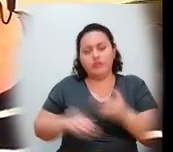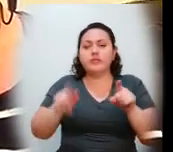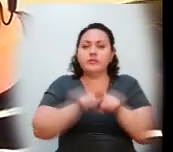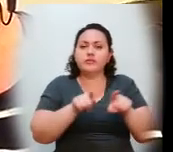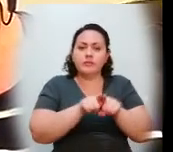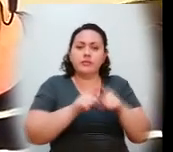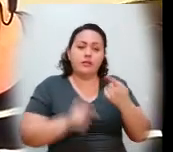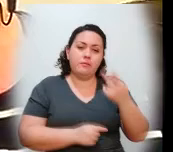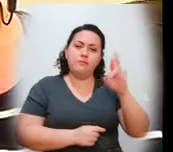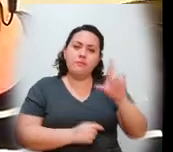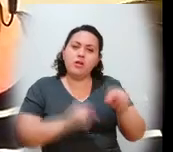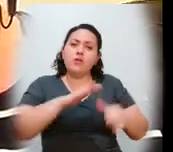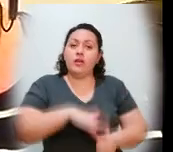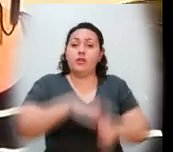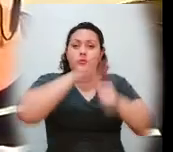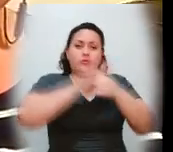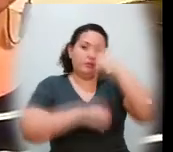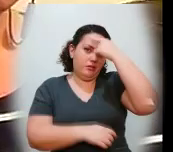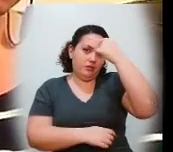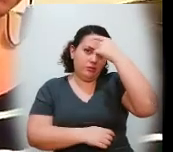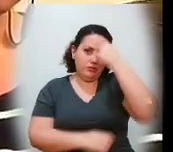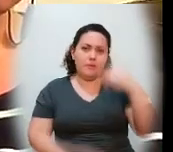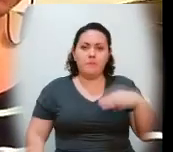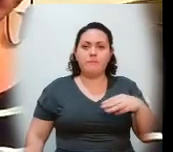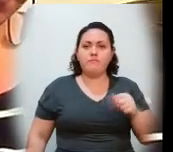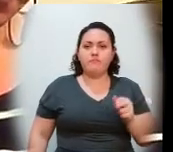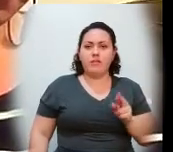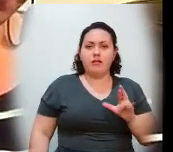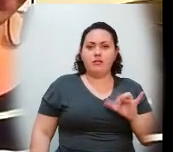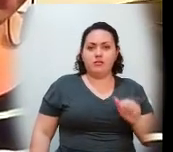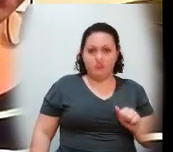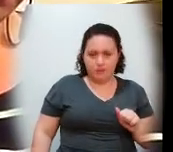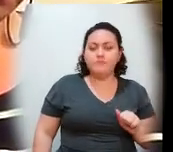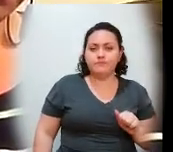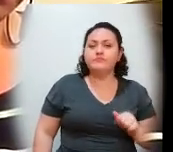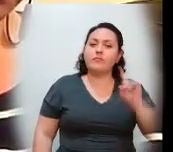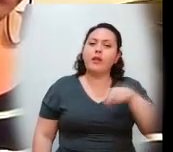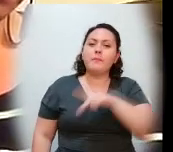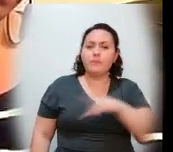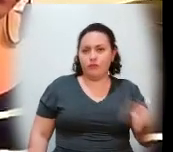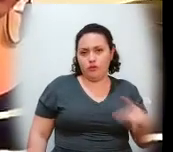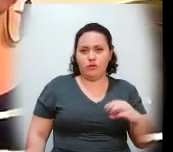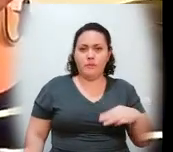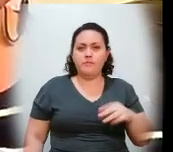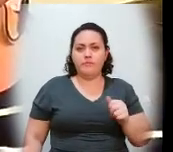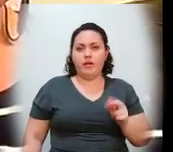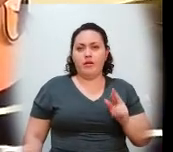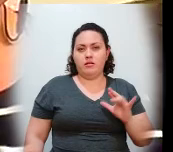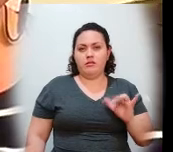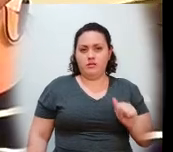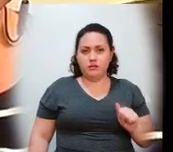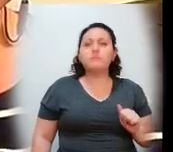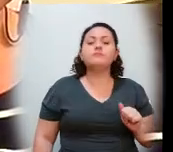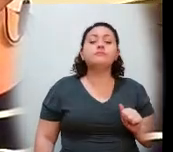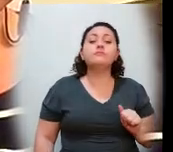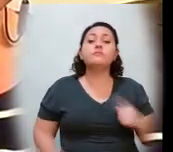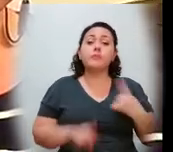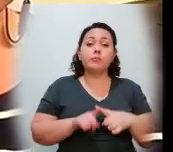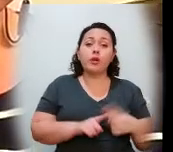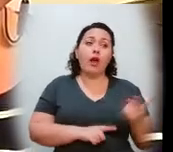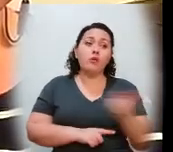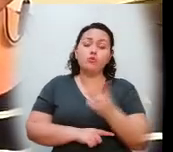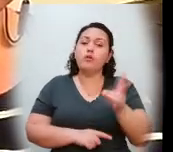com a pró-reitora de graduação, que é a Márcia, que é a professora Márcia, porque elas